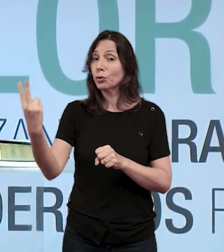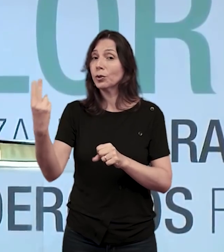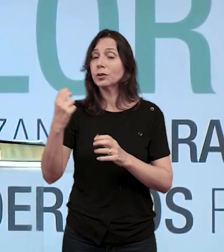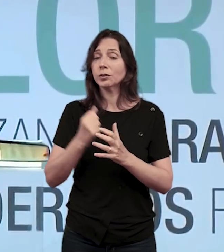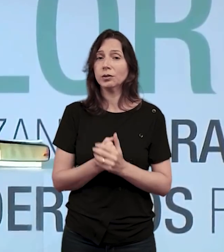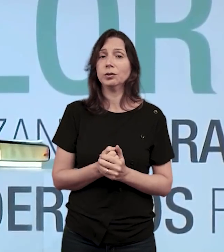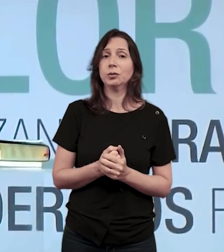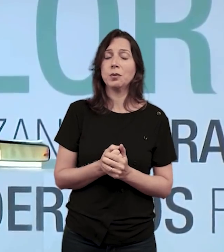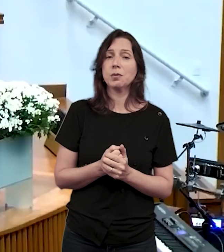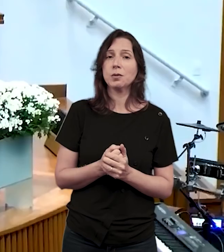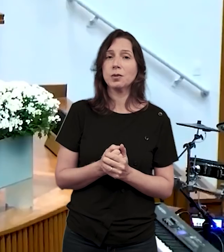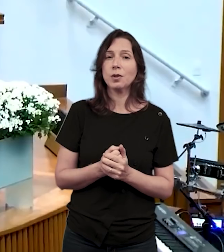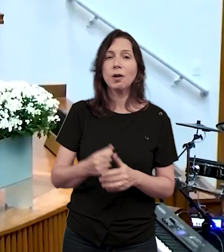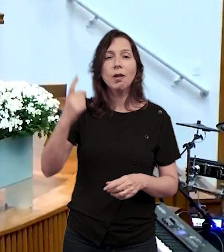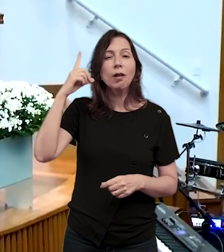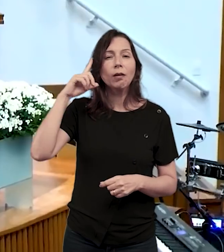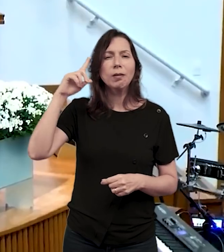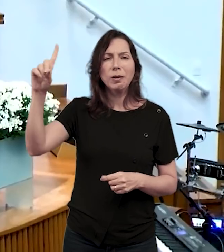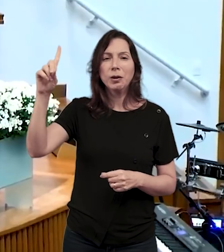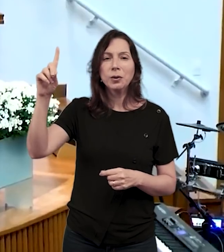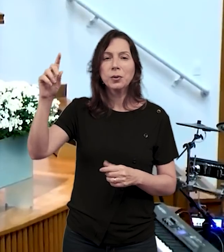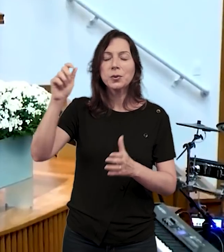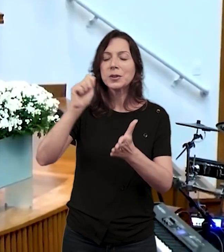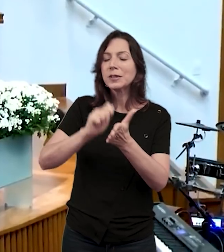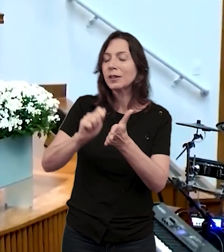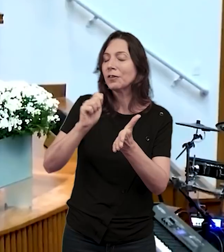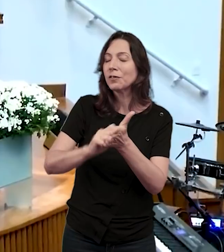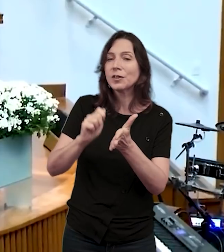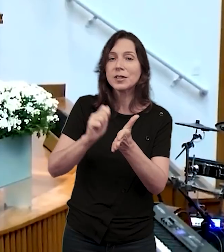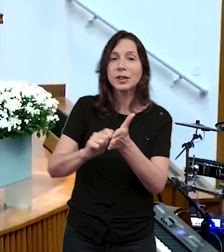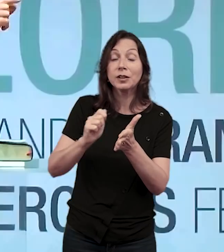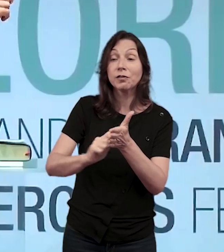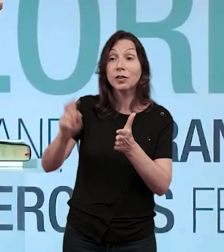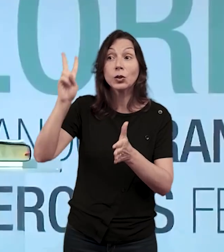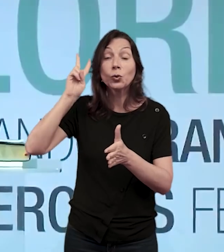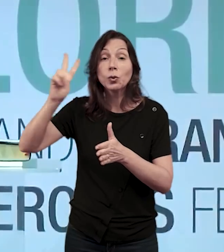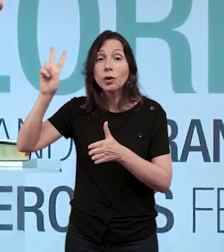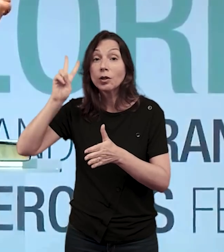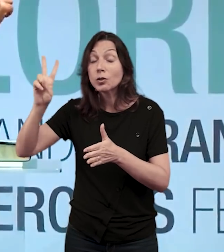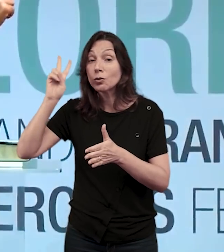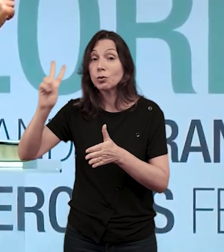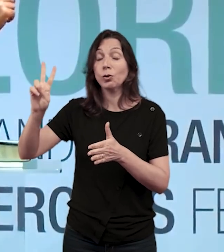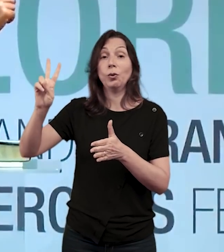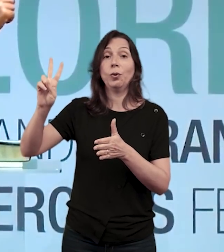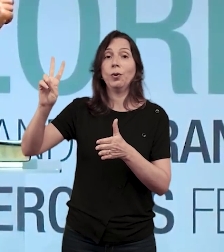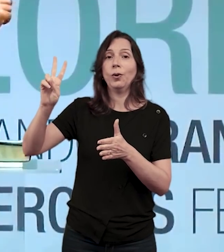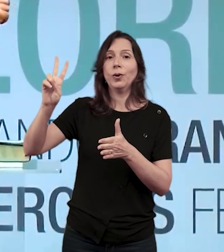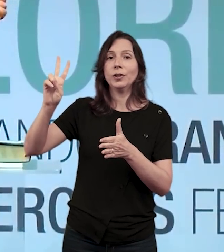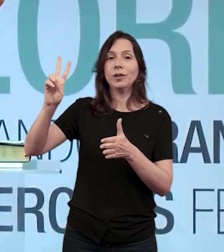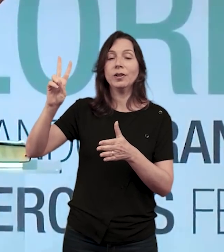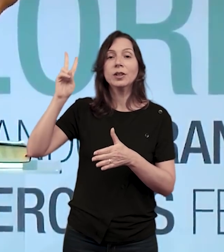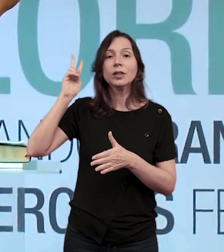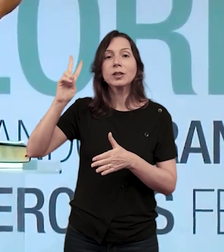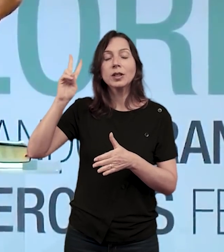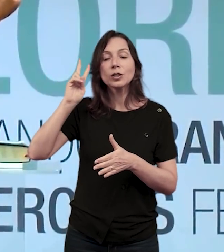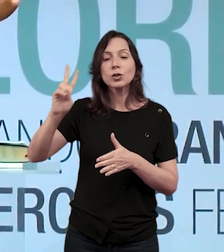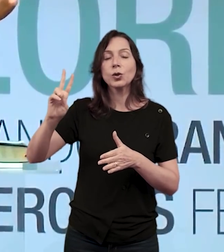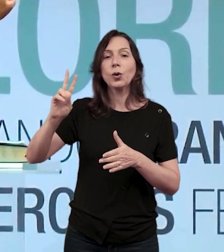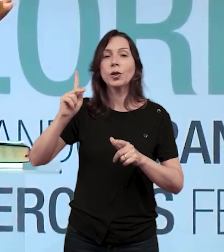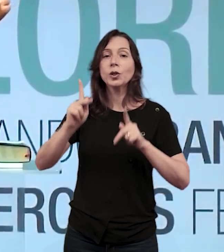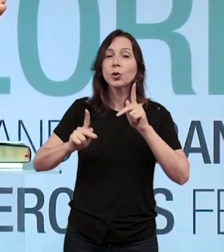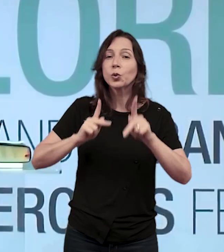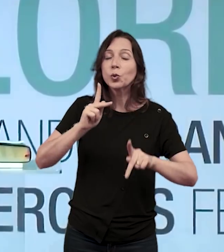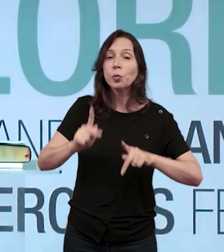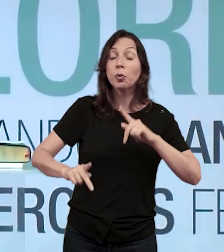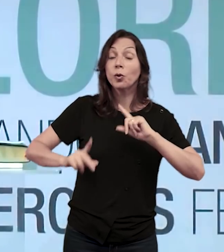anos. Deus estava escrevendo o capítulo mais emocionante da história dele, da história do povo de Israel,